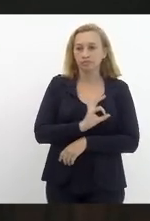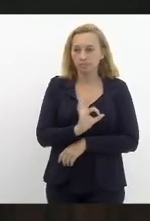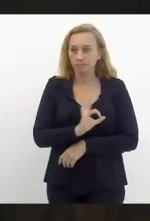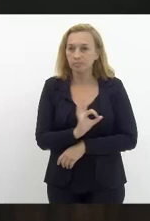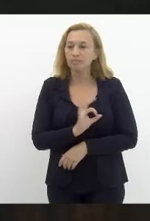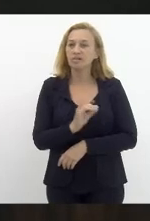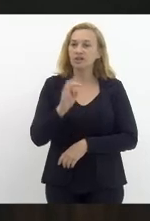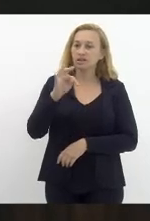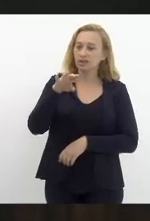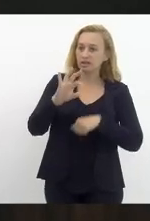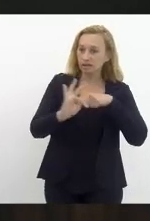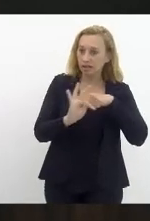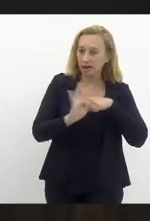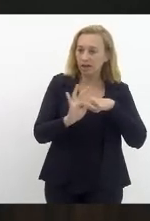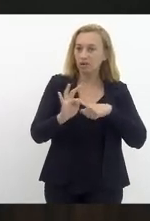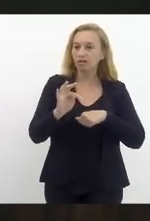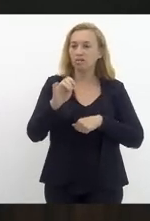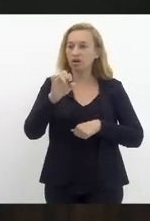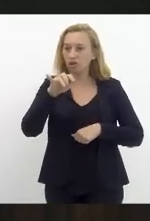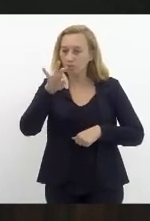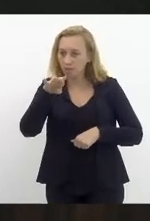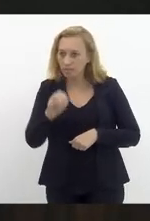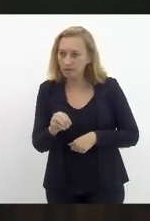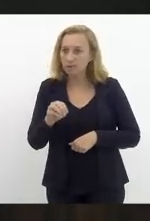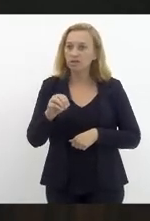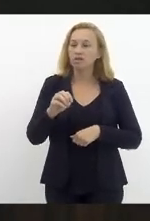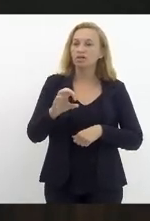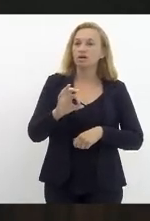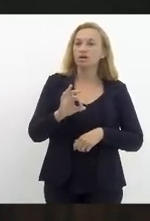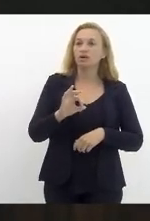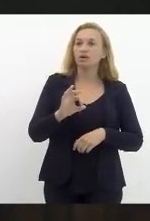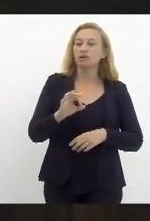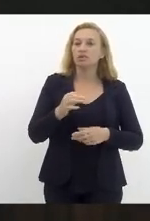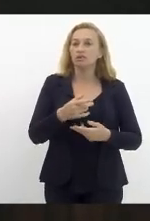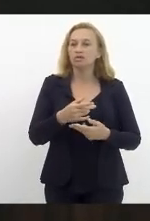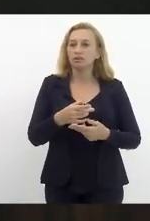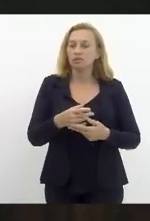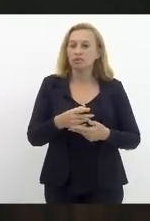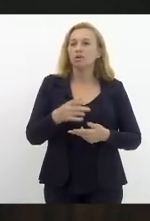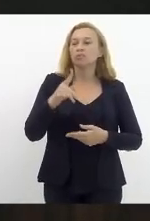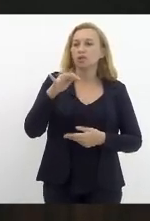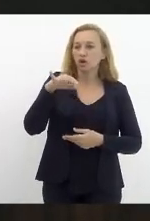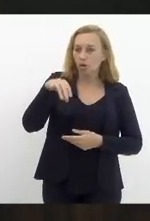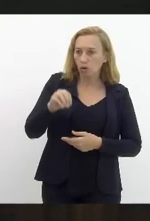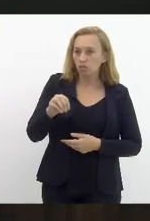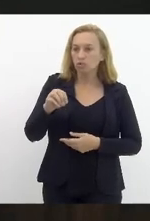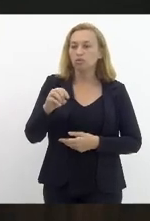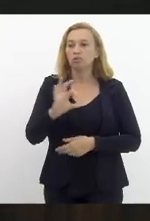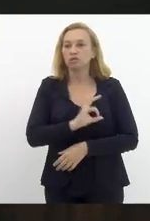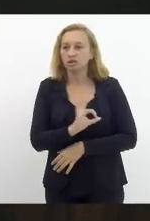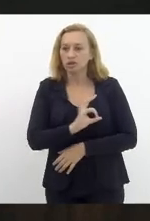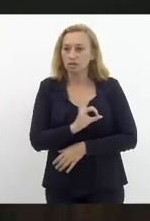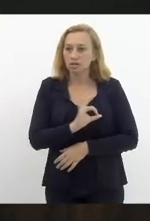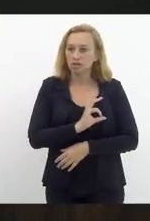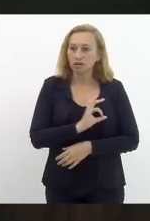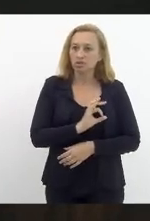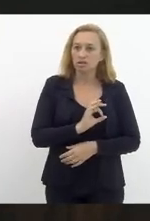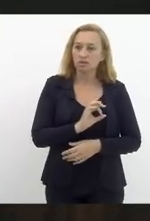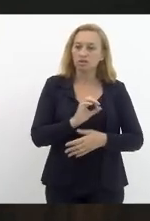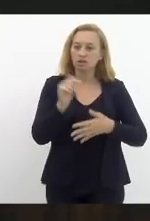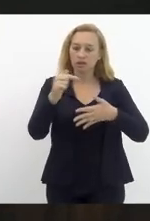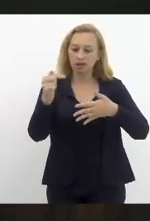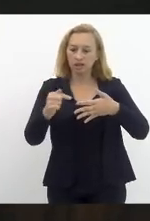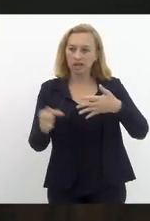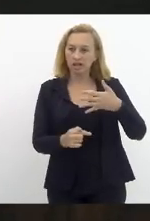técnico policial de necrópsia, auxiliar policial de necrópsia, oficial de cartório policial, papiloscopista, piloto policial, especificando o quantitativo por